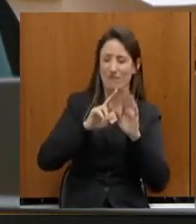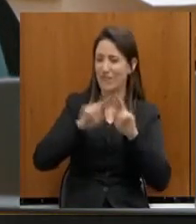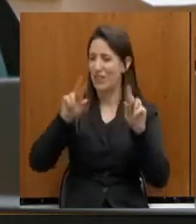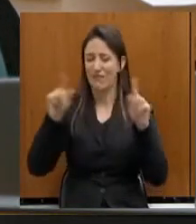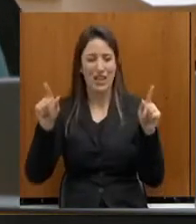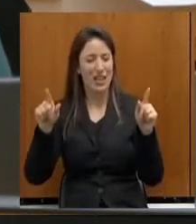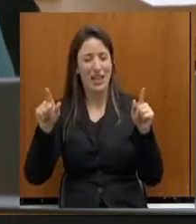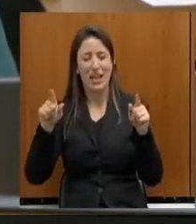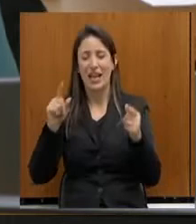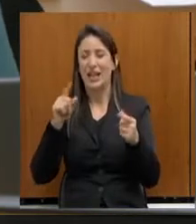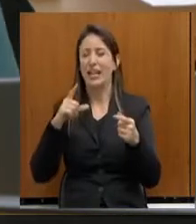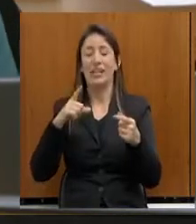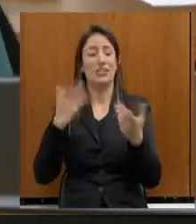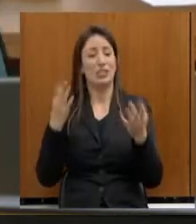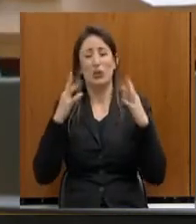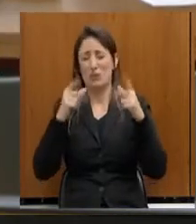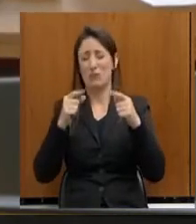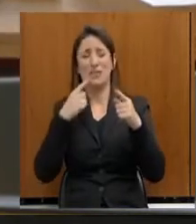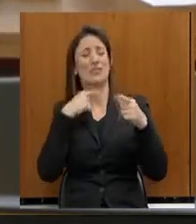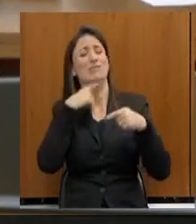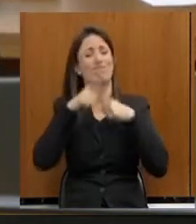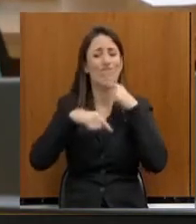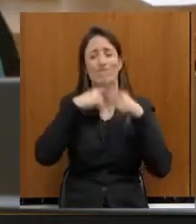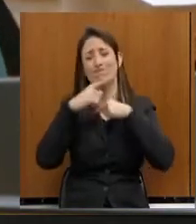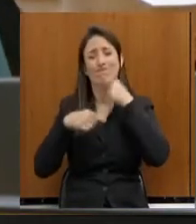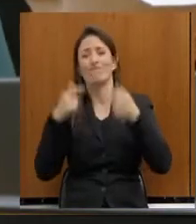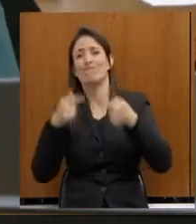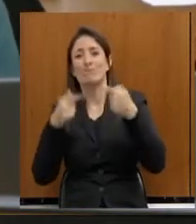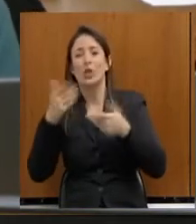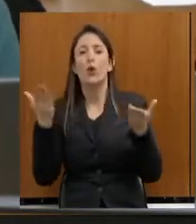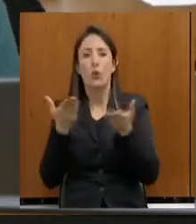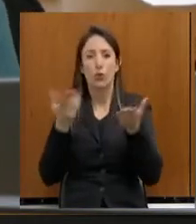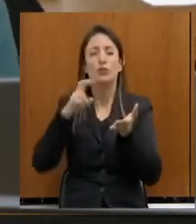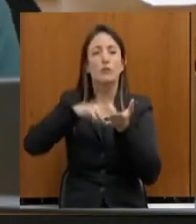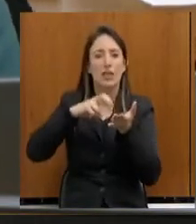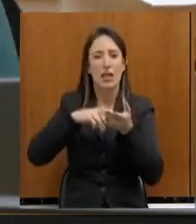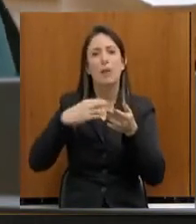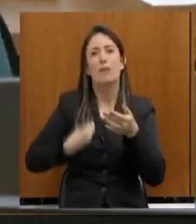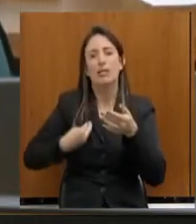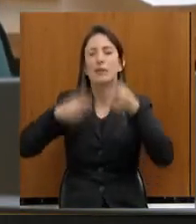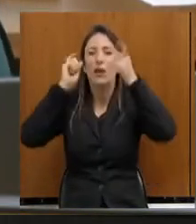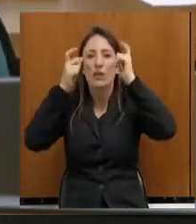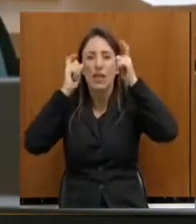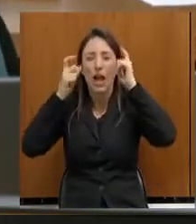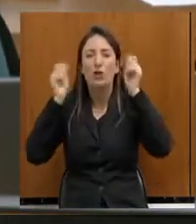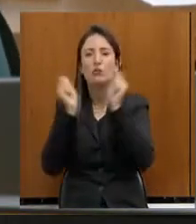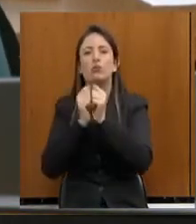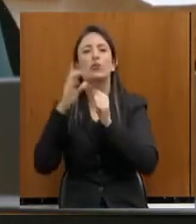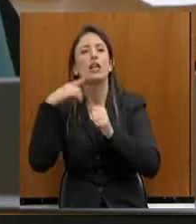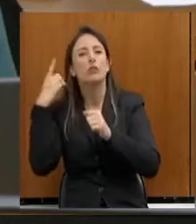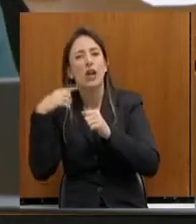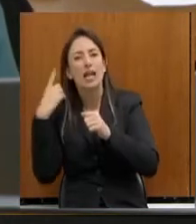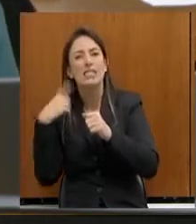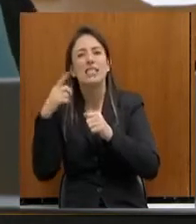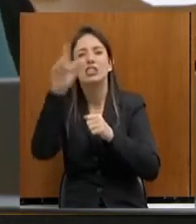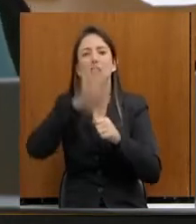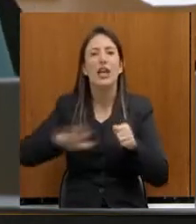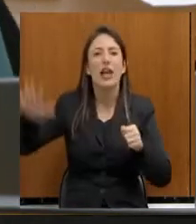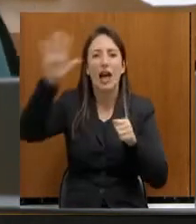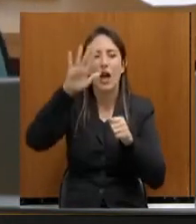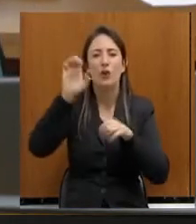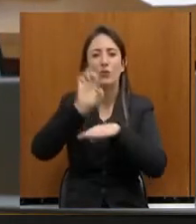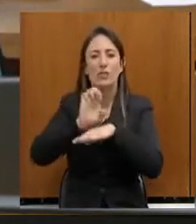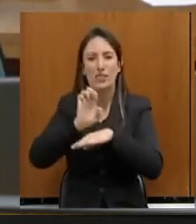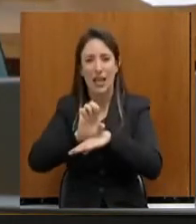constantes hoje pela manhã fizemos uma reunião com Advocacia Geral do Estado para um melhor acompanhamento dessas ações